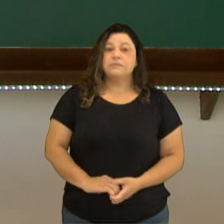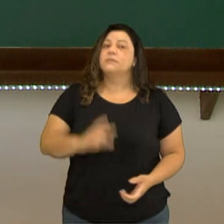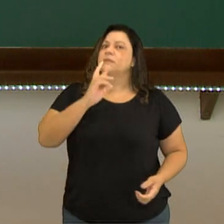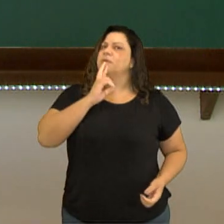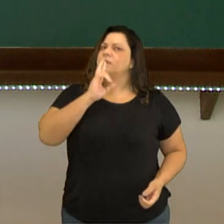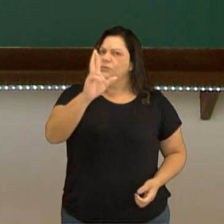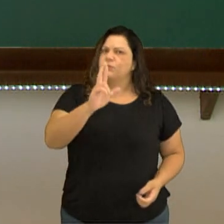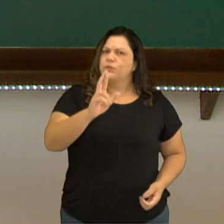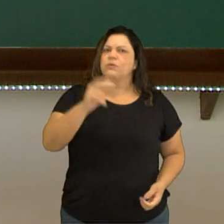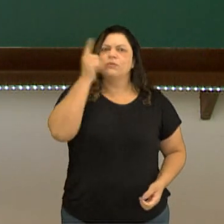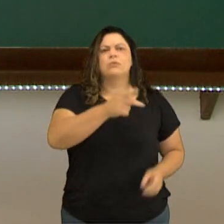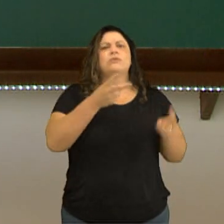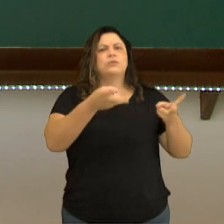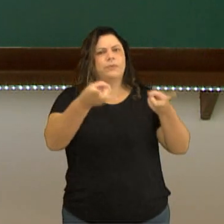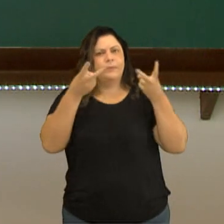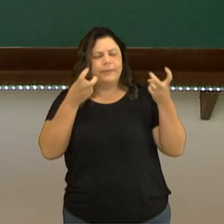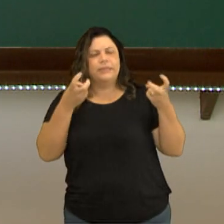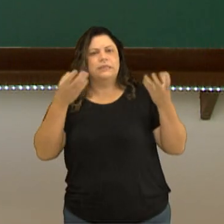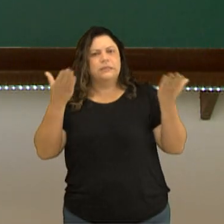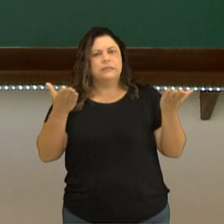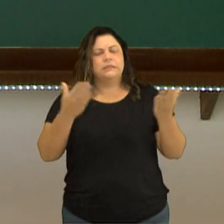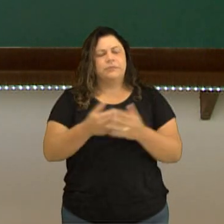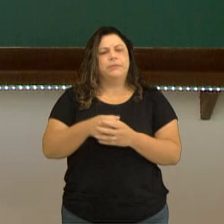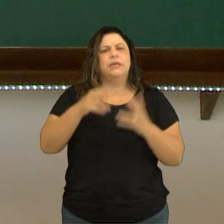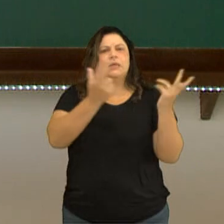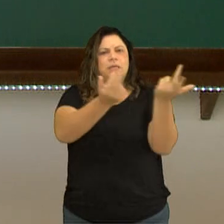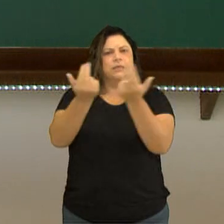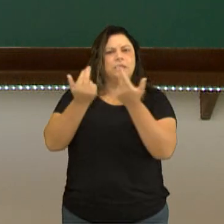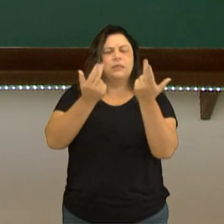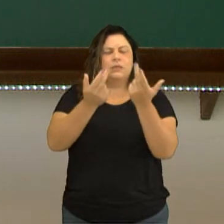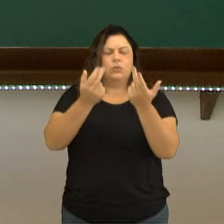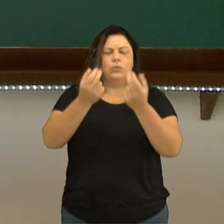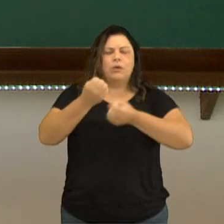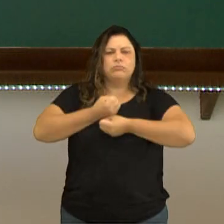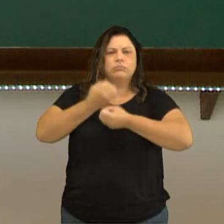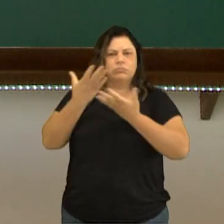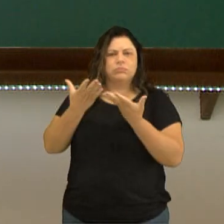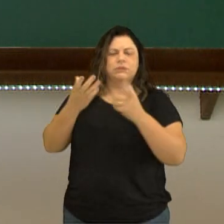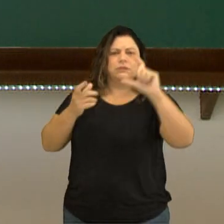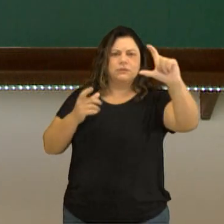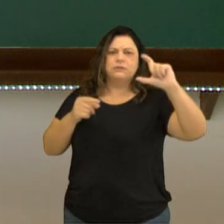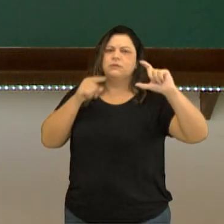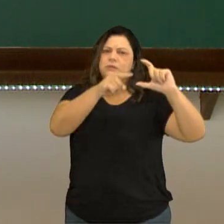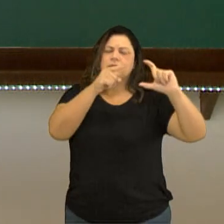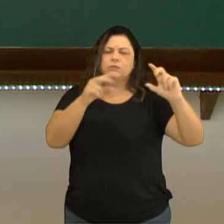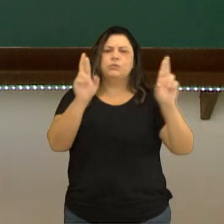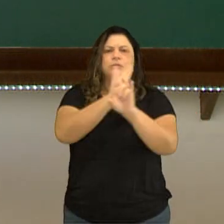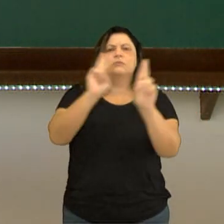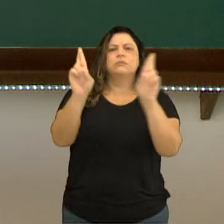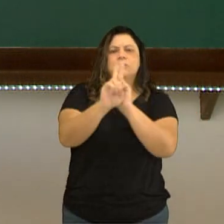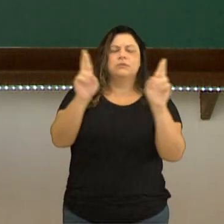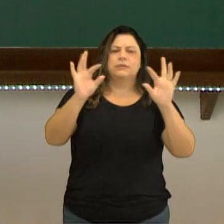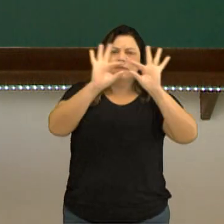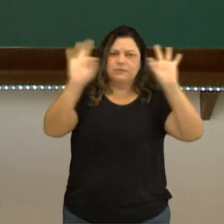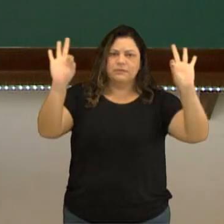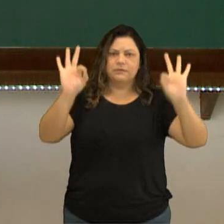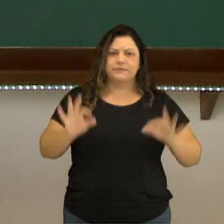Respondeu, conseguiu perceber? Da mesma forma, essa expressão mostra que relação entre as